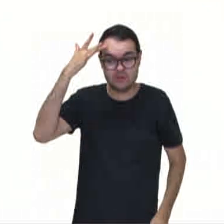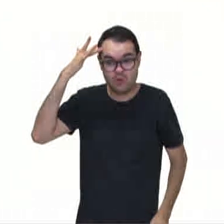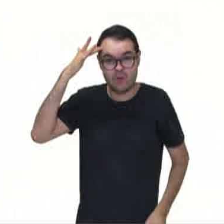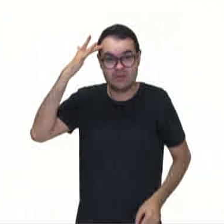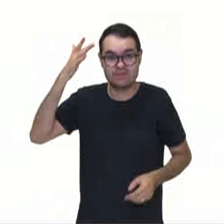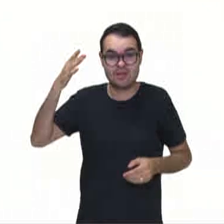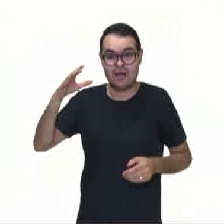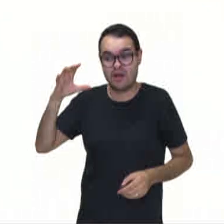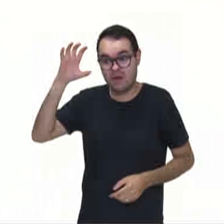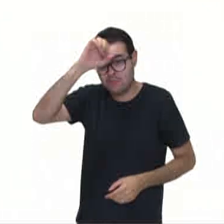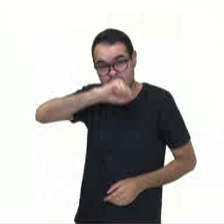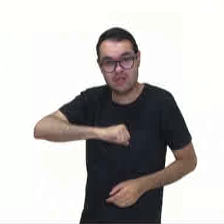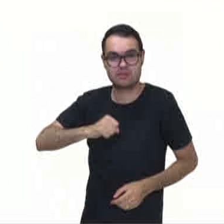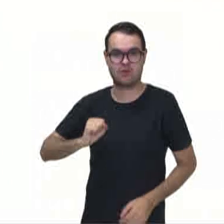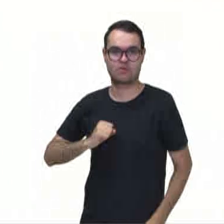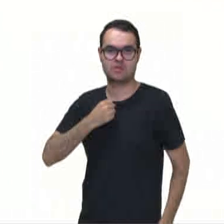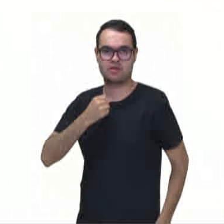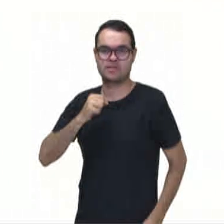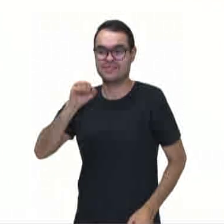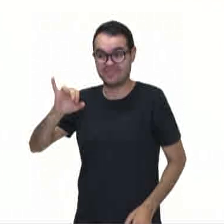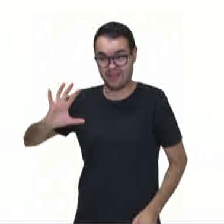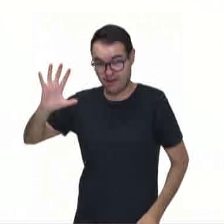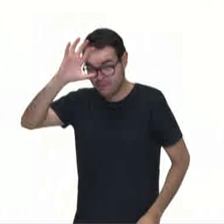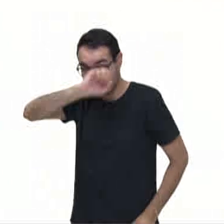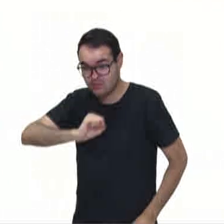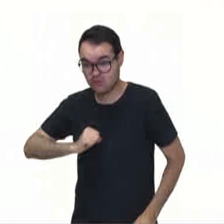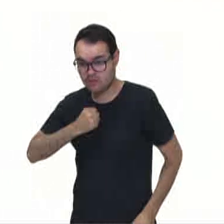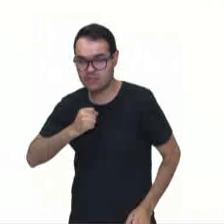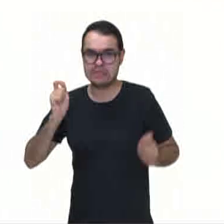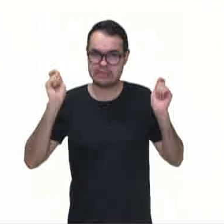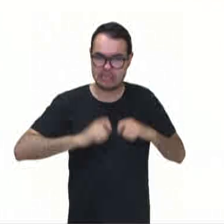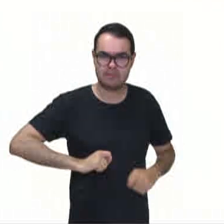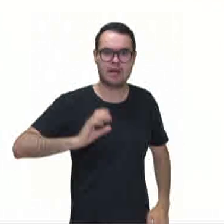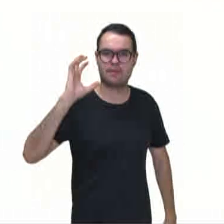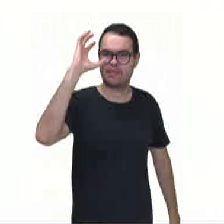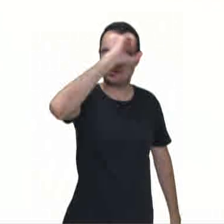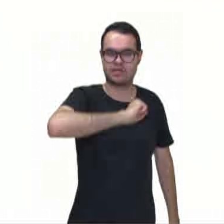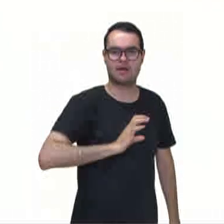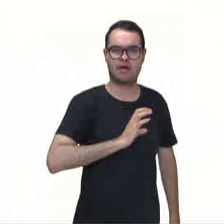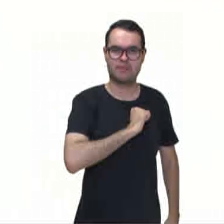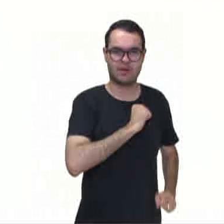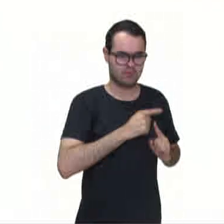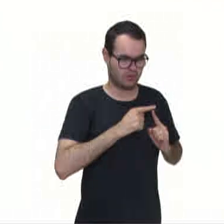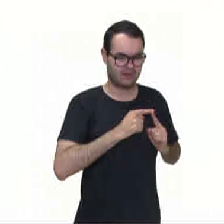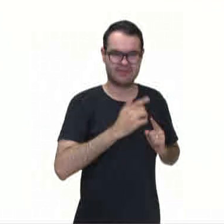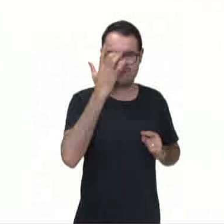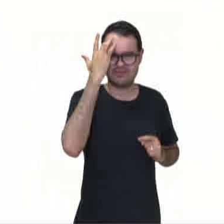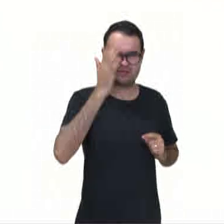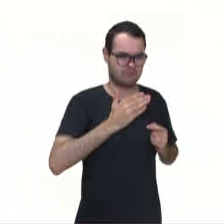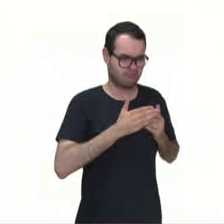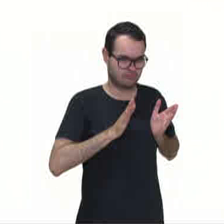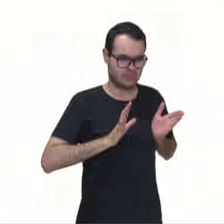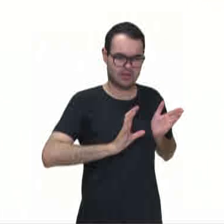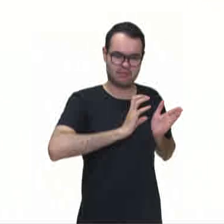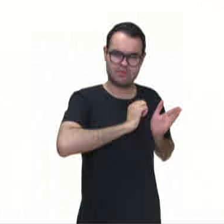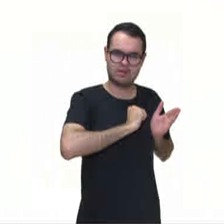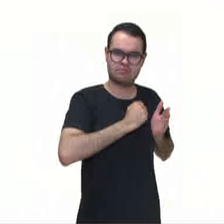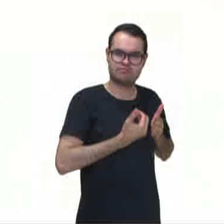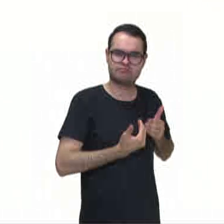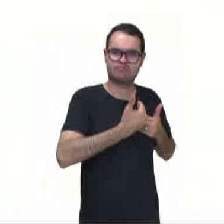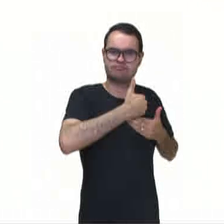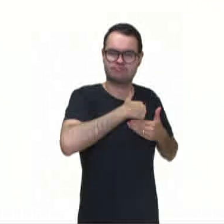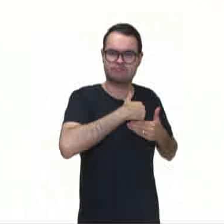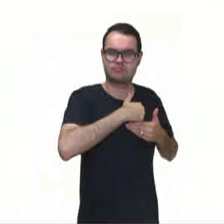ser ensinadas a amar, pois o amor chega mais naturalmente ao coração humano do que o seu oposto. A